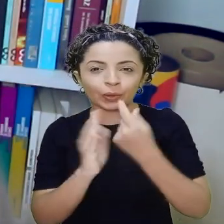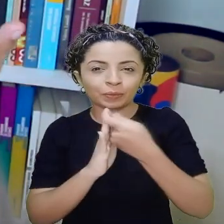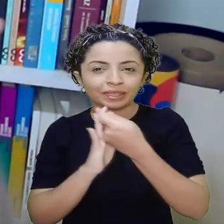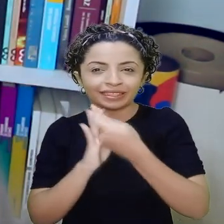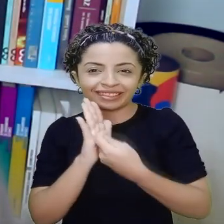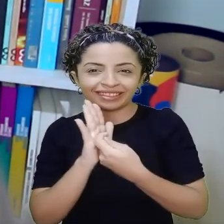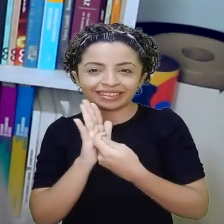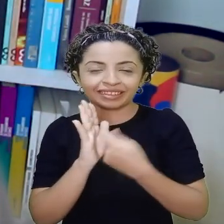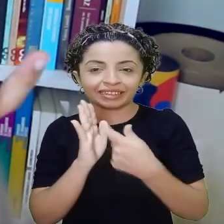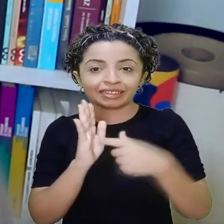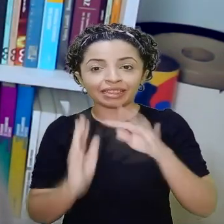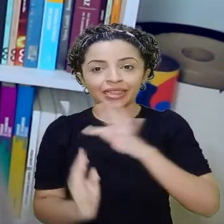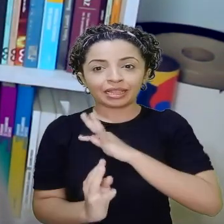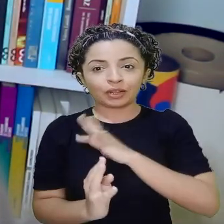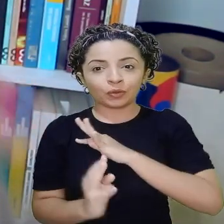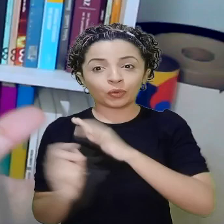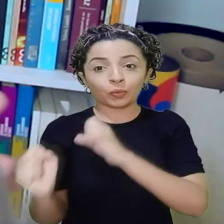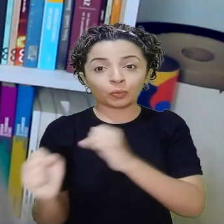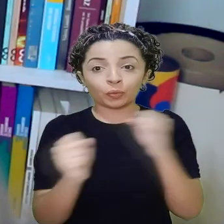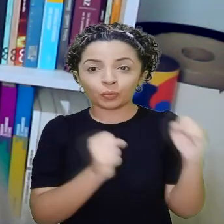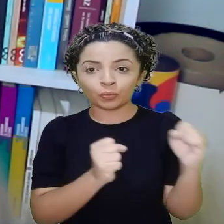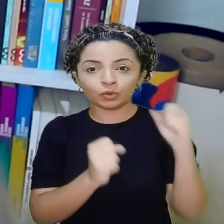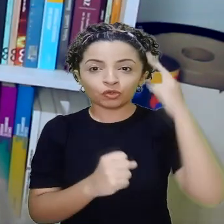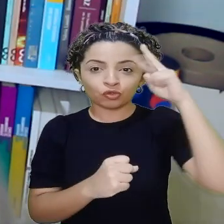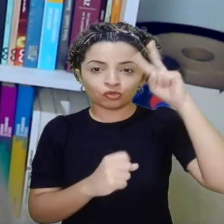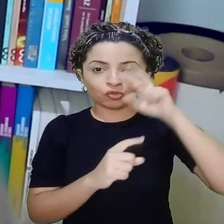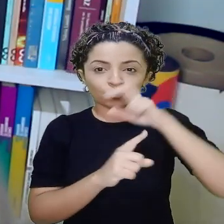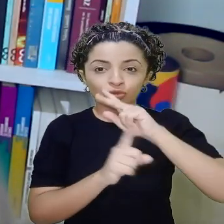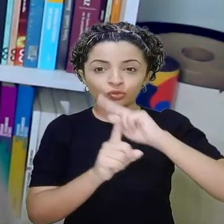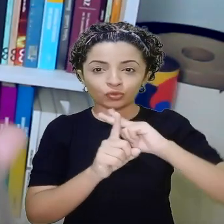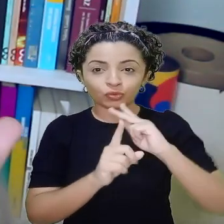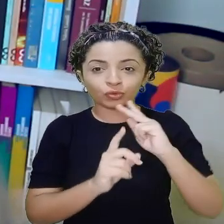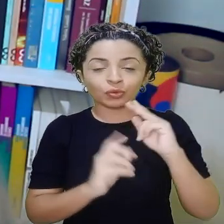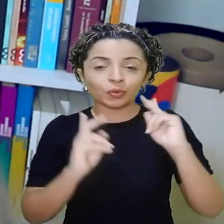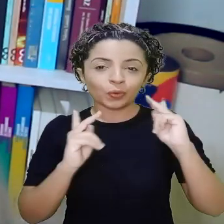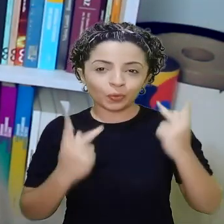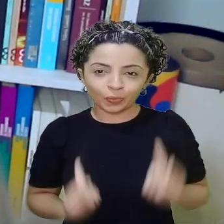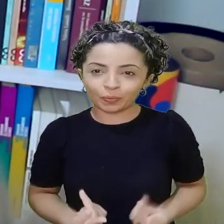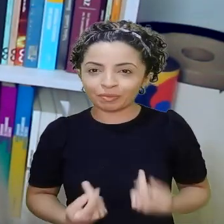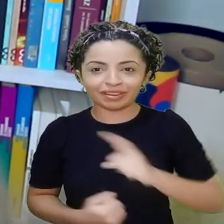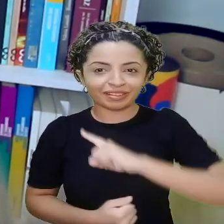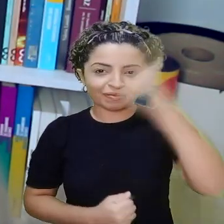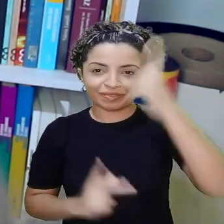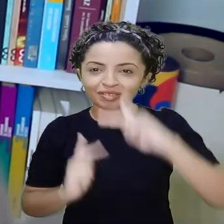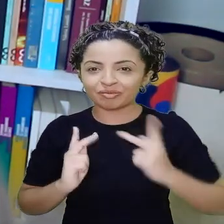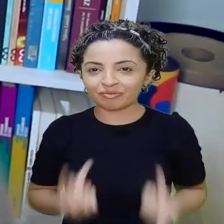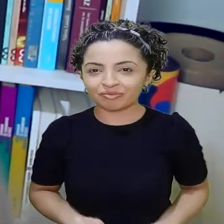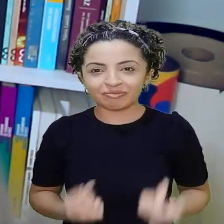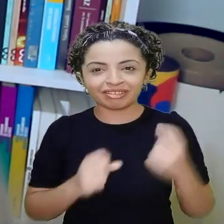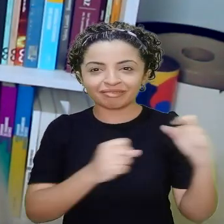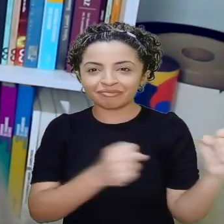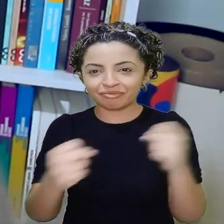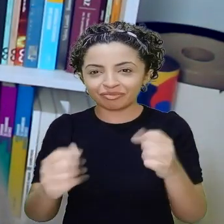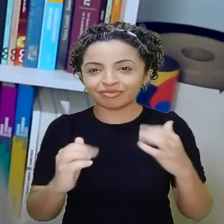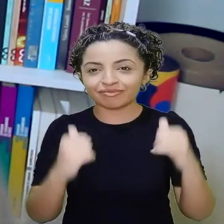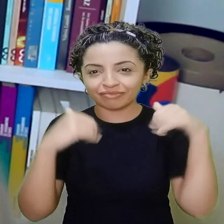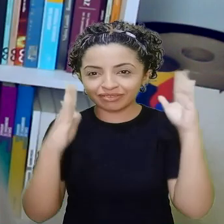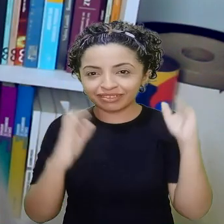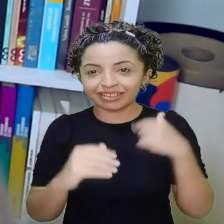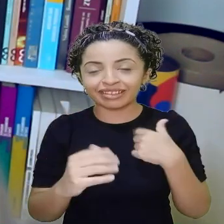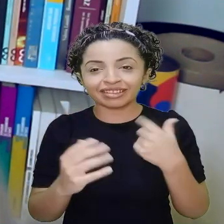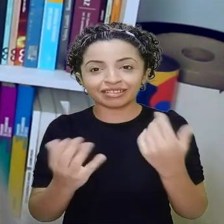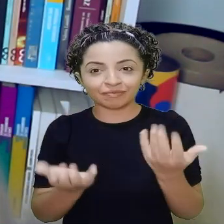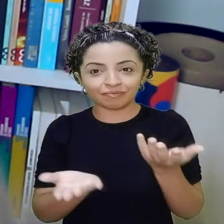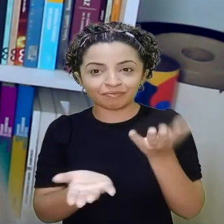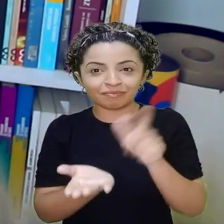escrita se tornou essa que é uma das tecnologias mais poderosas da história da humanidade, uma das maiores invenções humanas, de você transformar, você